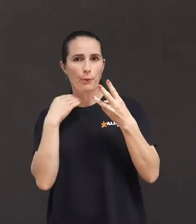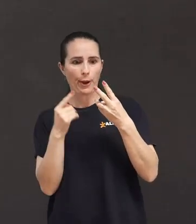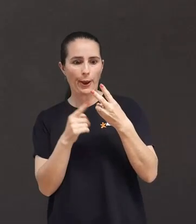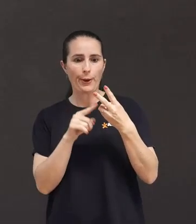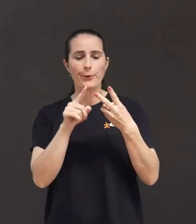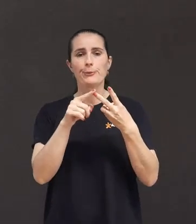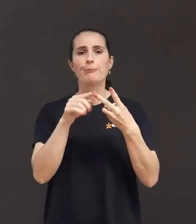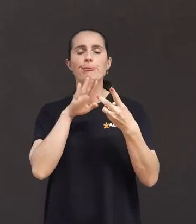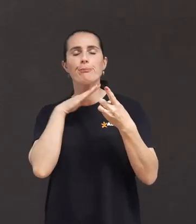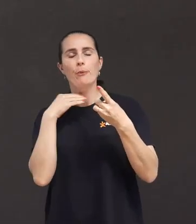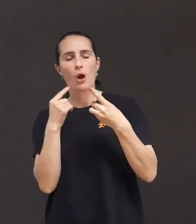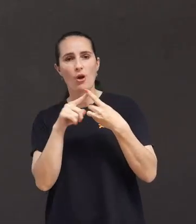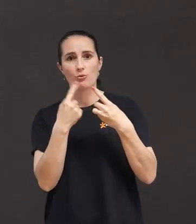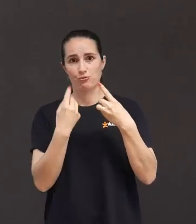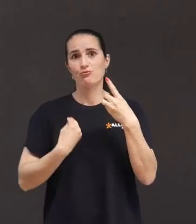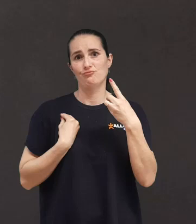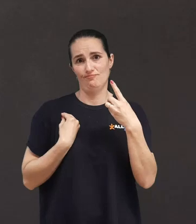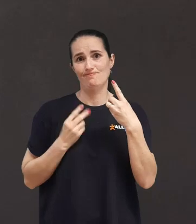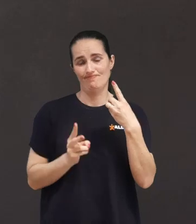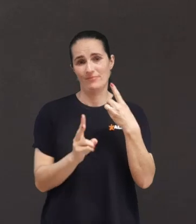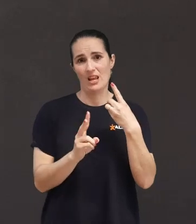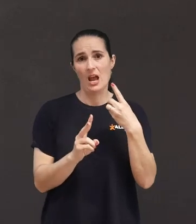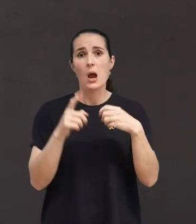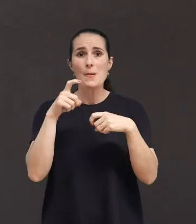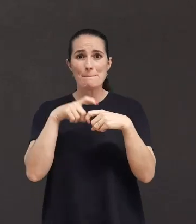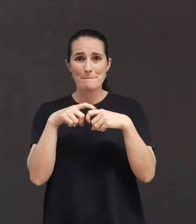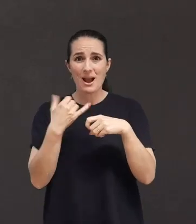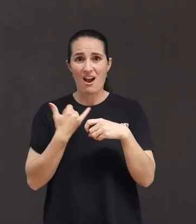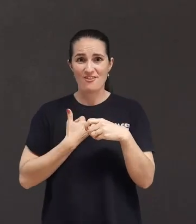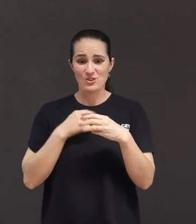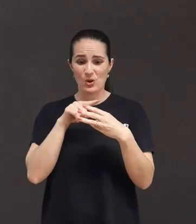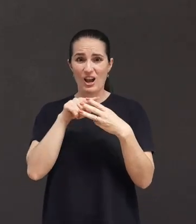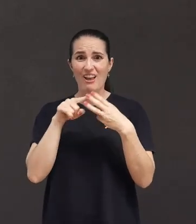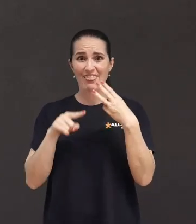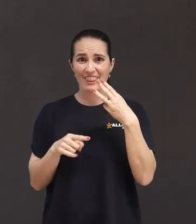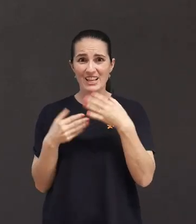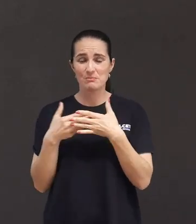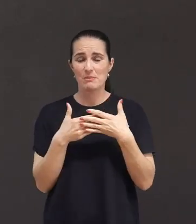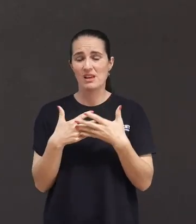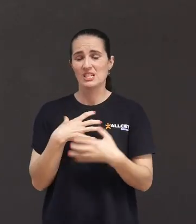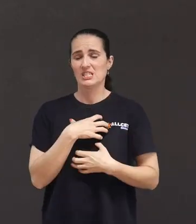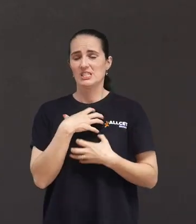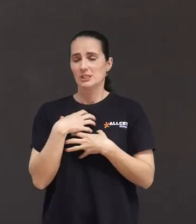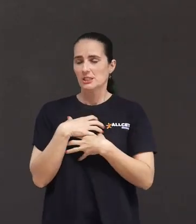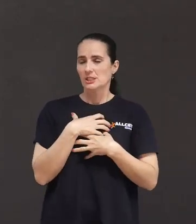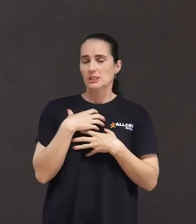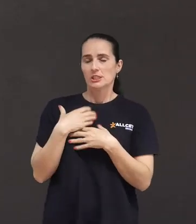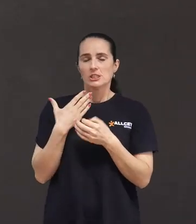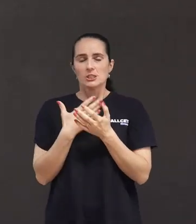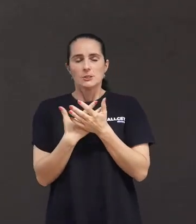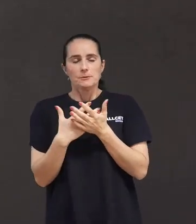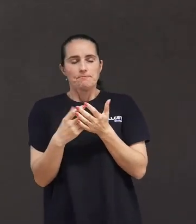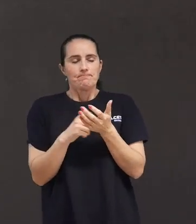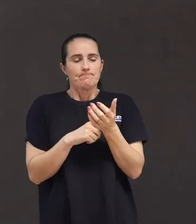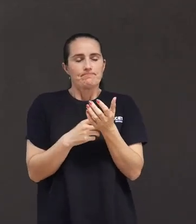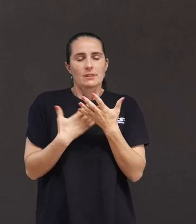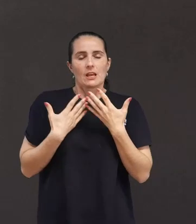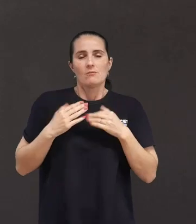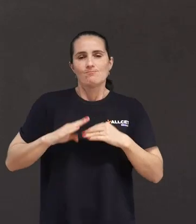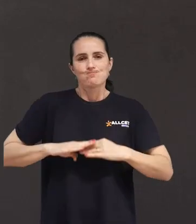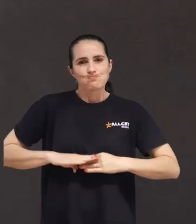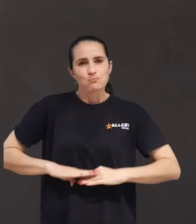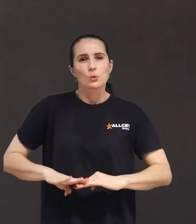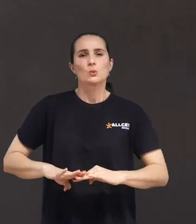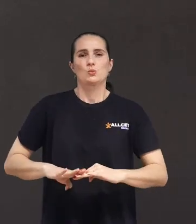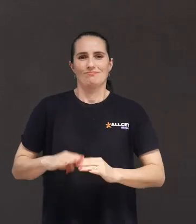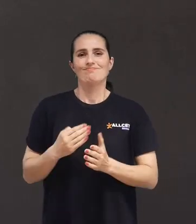médico viu que era 3, eu me senti mal, então eu tive um começo de aborto, então o médico, ele